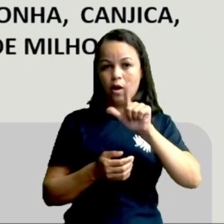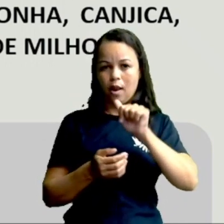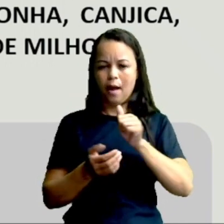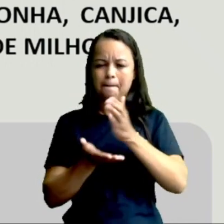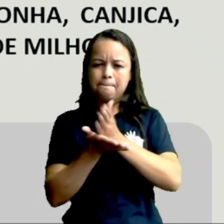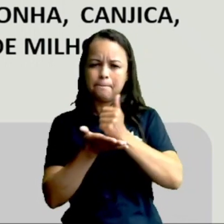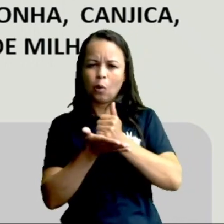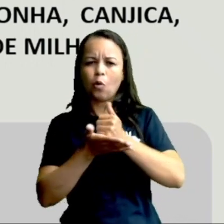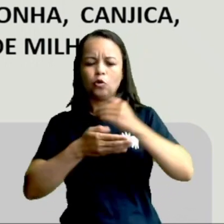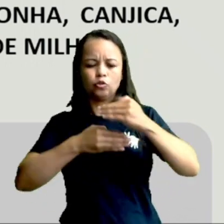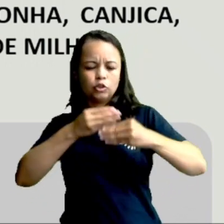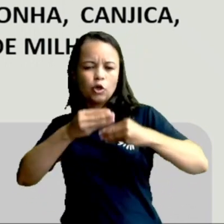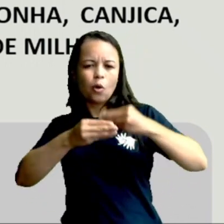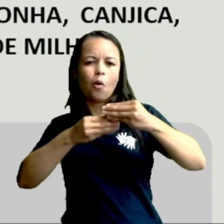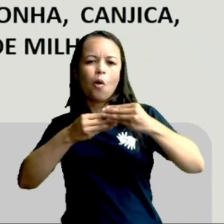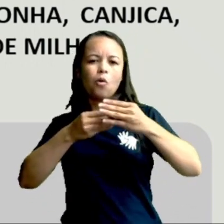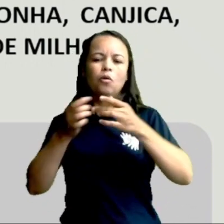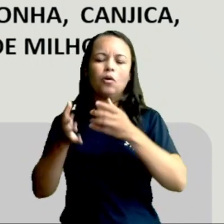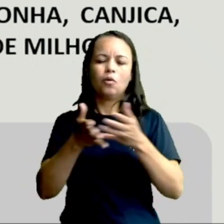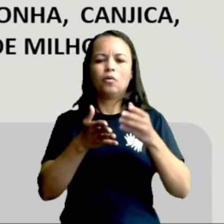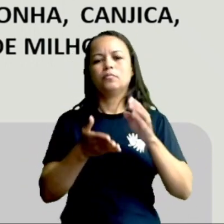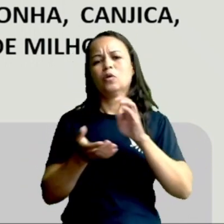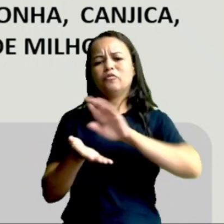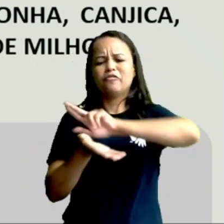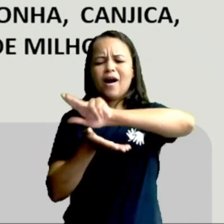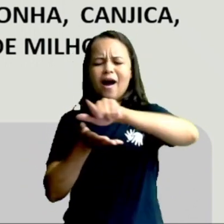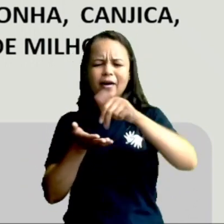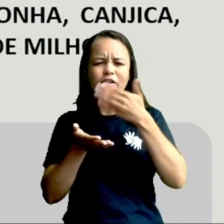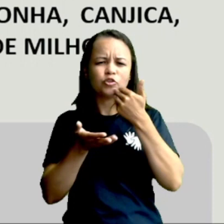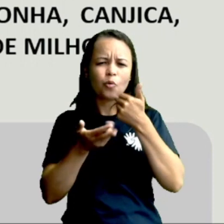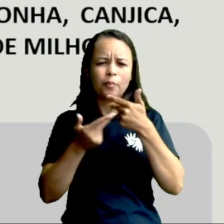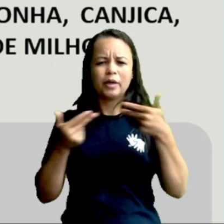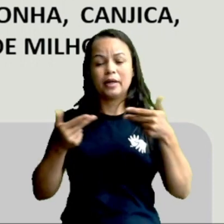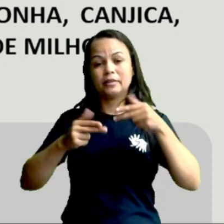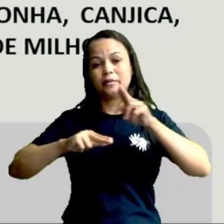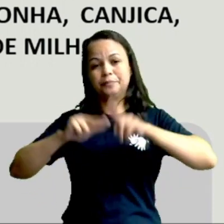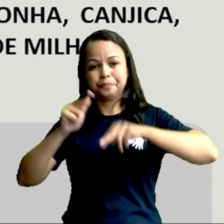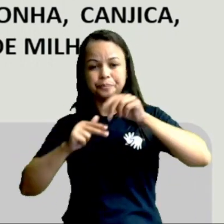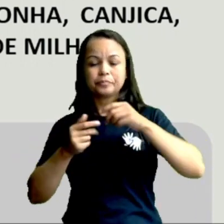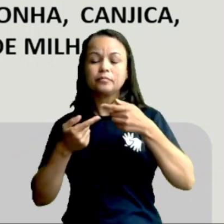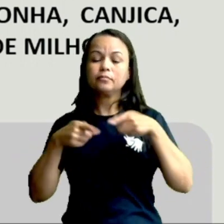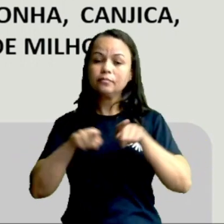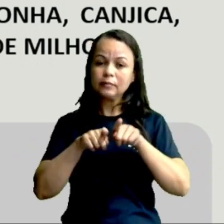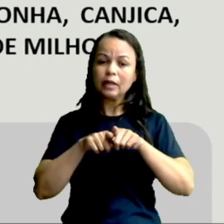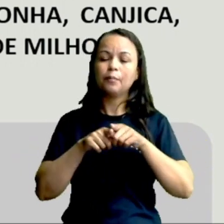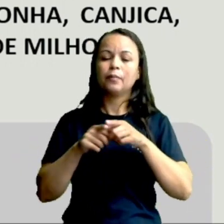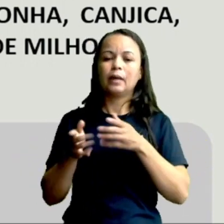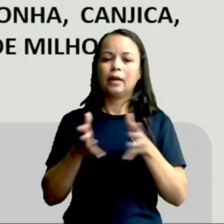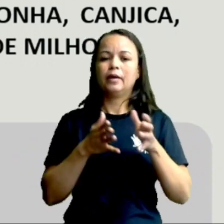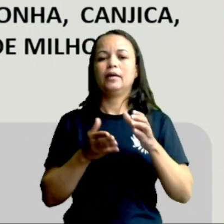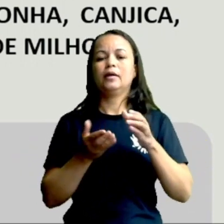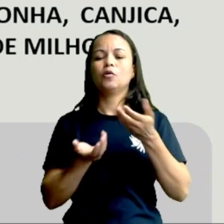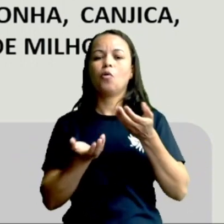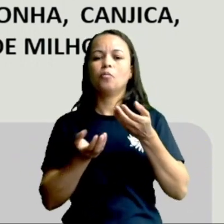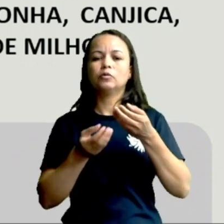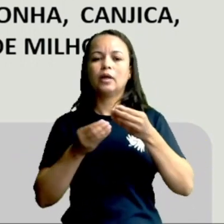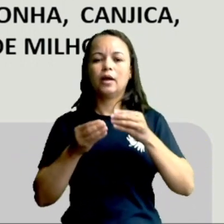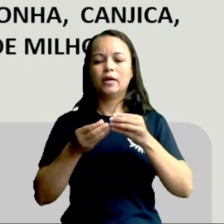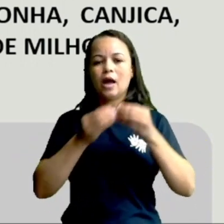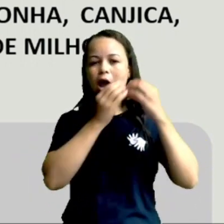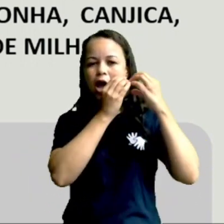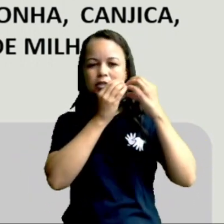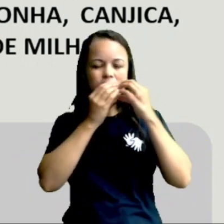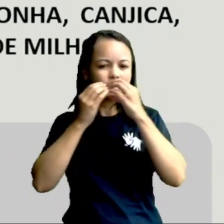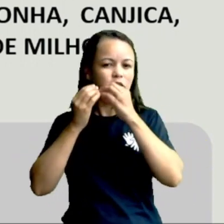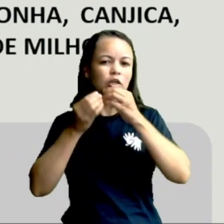bom e as comidas de milho que a gente tem na época de São João, uma pamonha, canjica, munguzá e